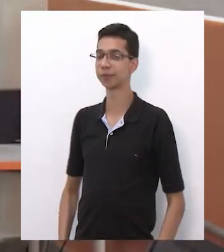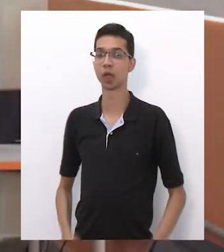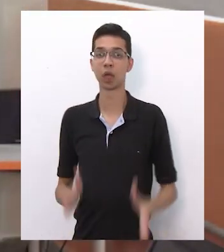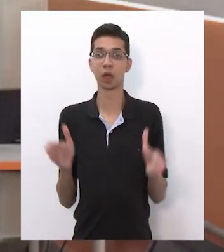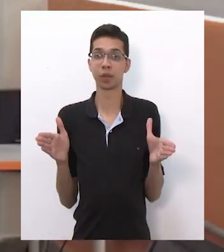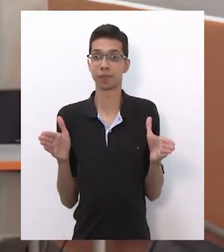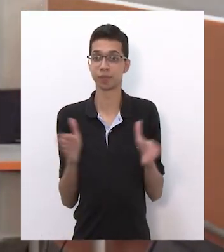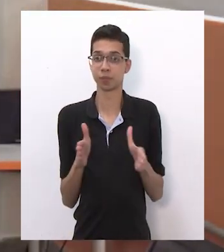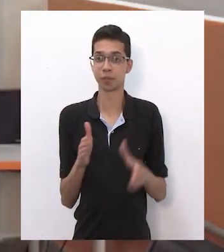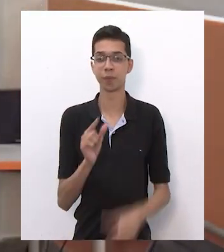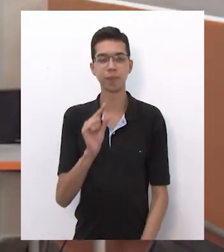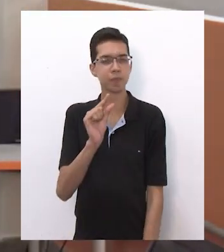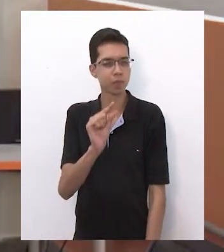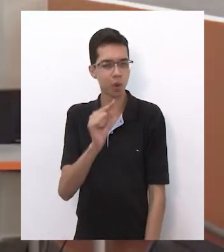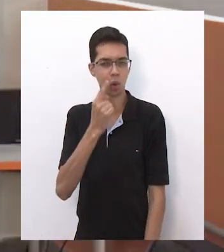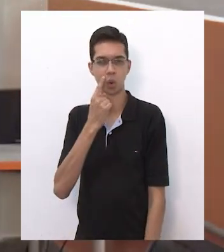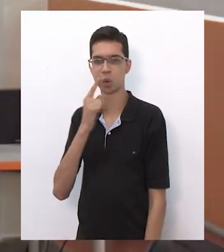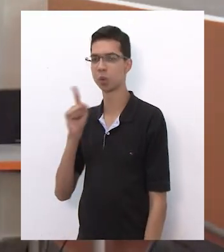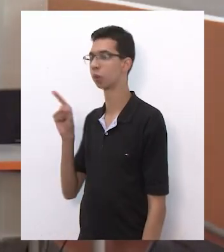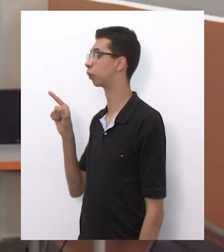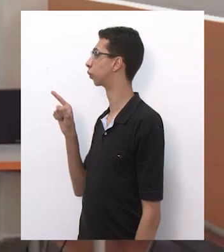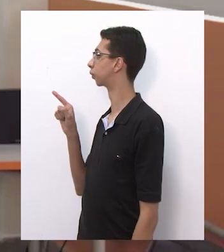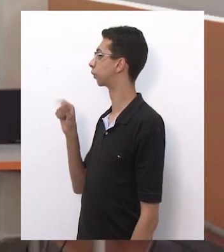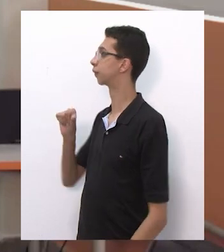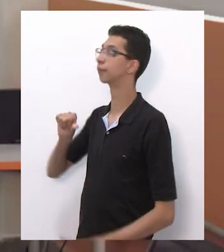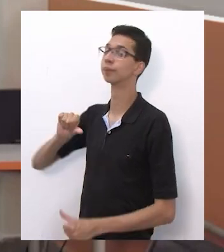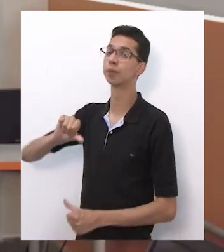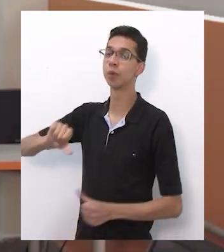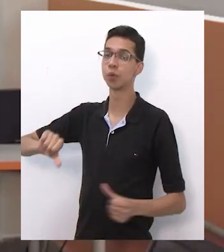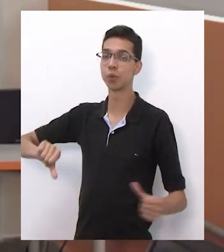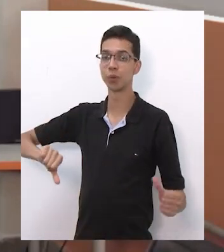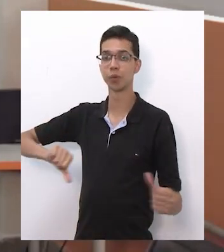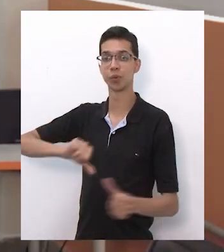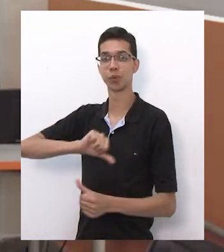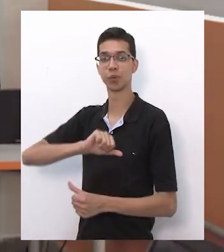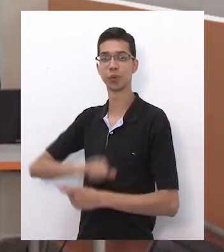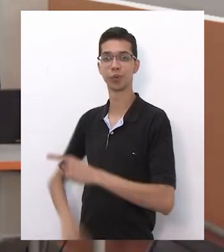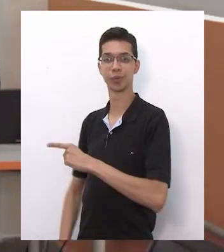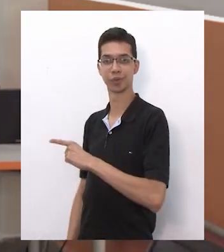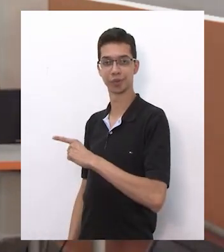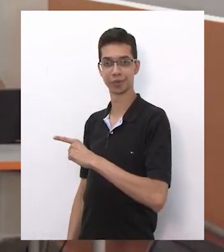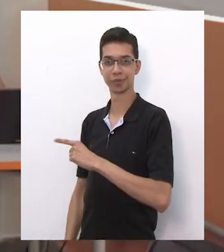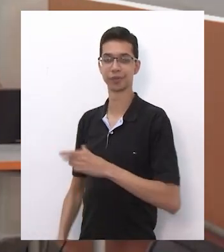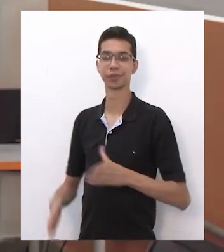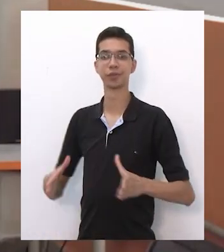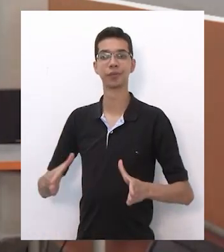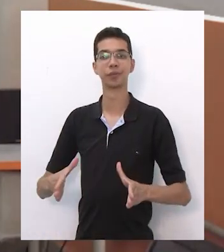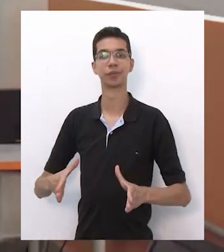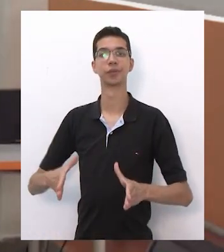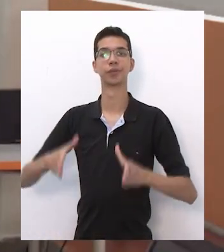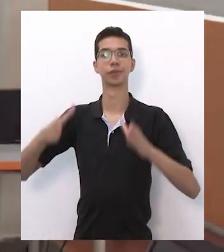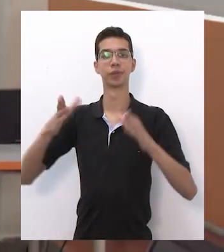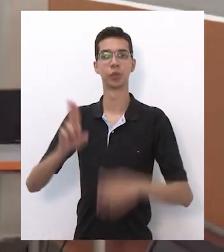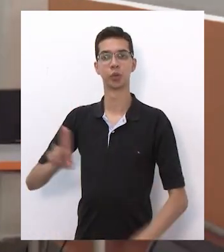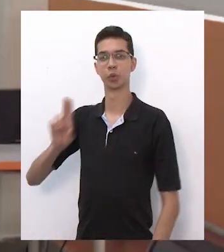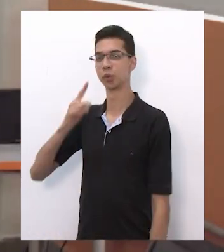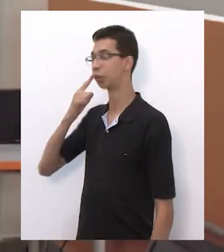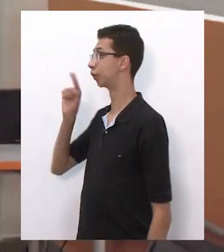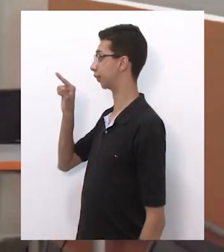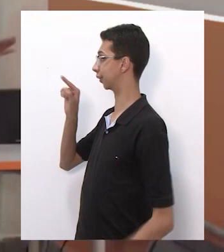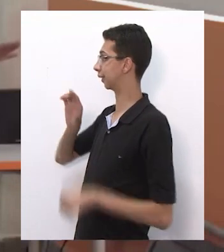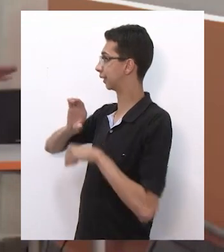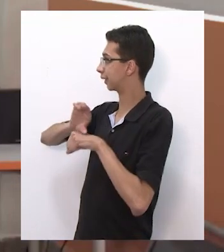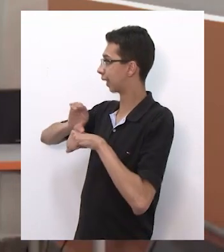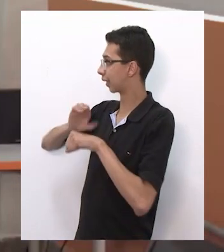pouco e vou transformá-la num orifício. Para isso eu uso esse botão que vocês estão vendo aqui.